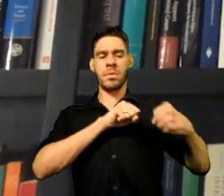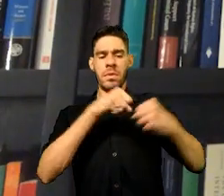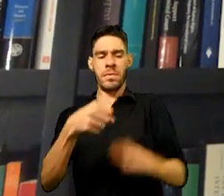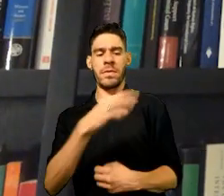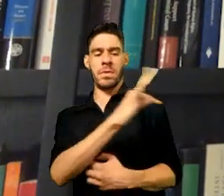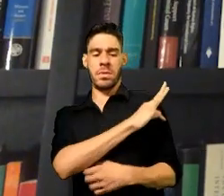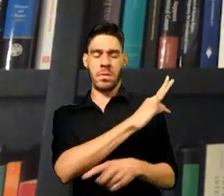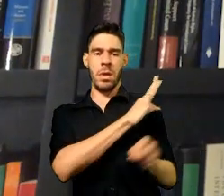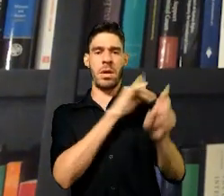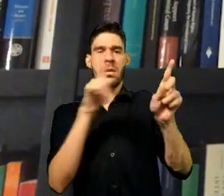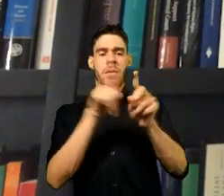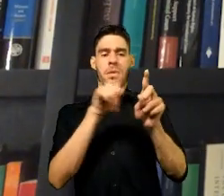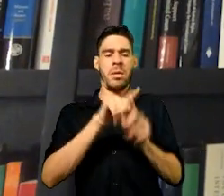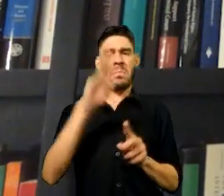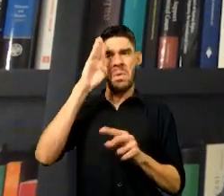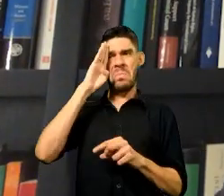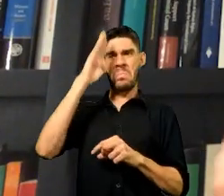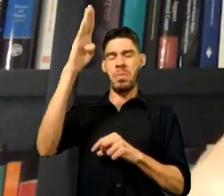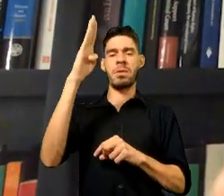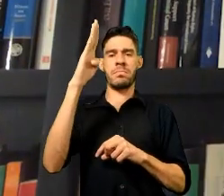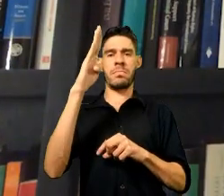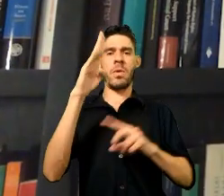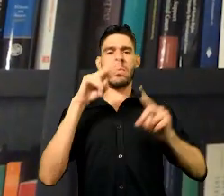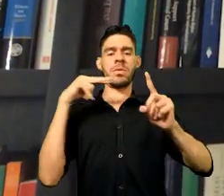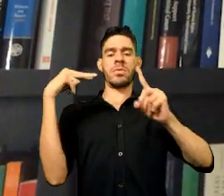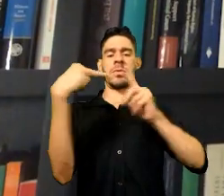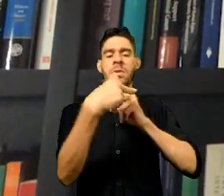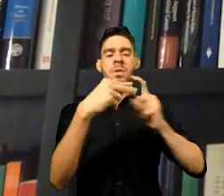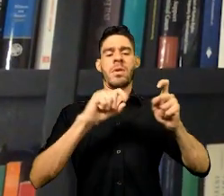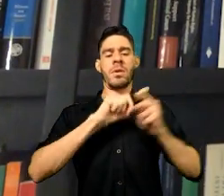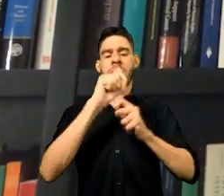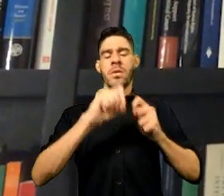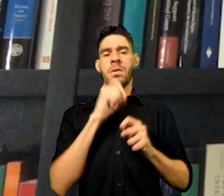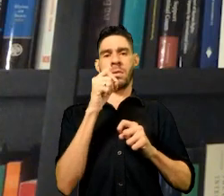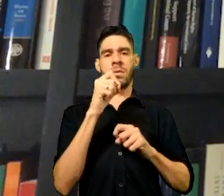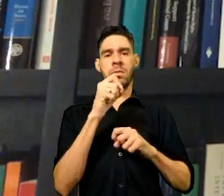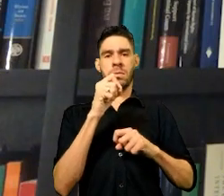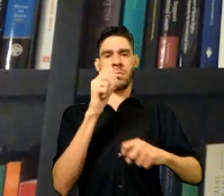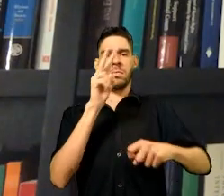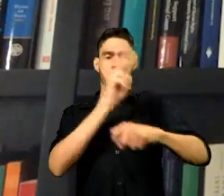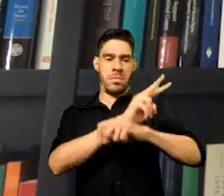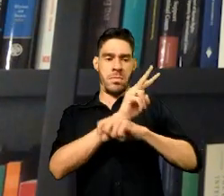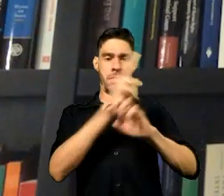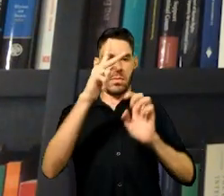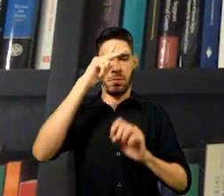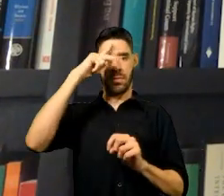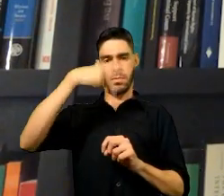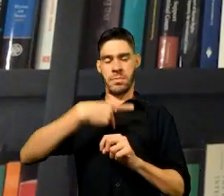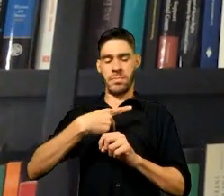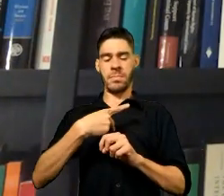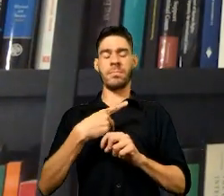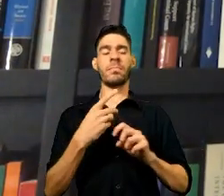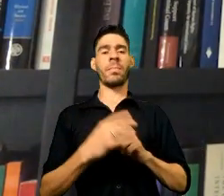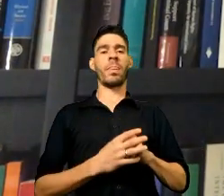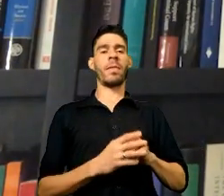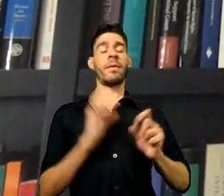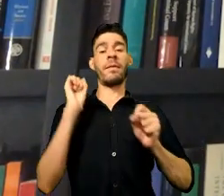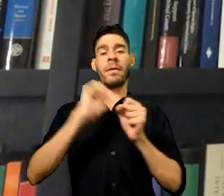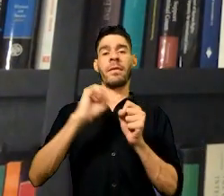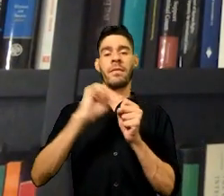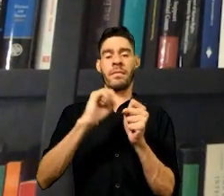do ponto de vista da defesa técnica, mas, sobretudo, pela perspectiva da